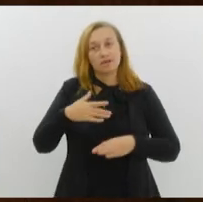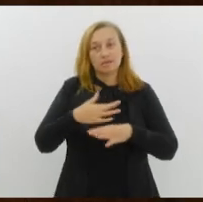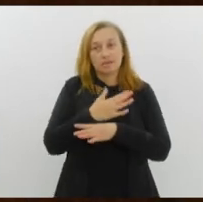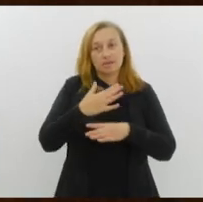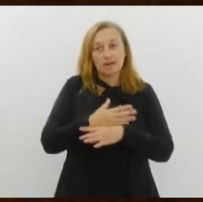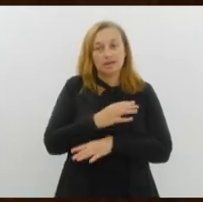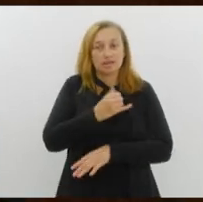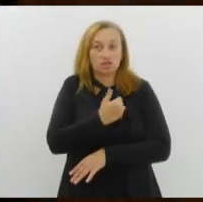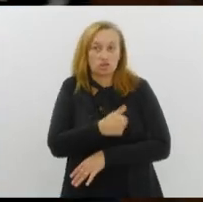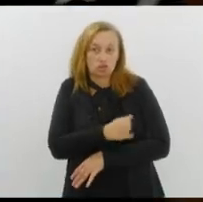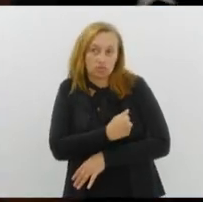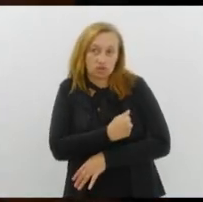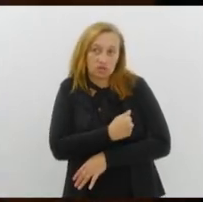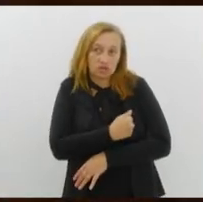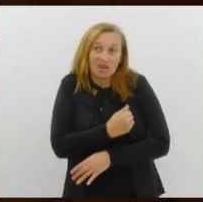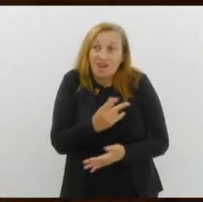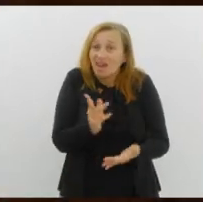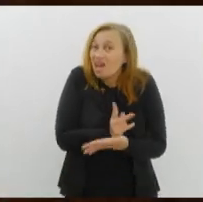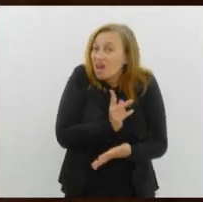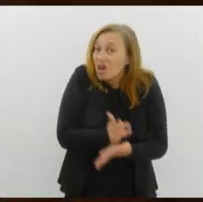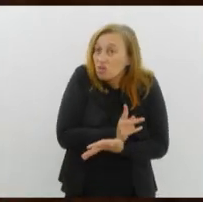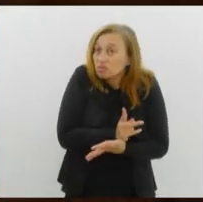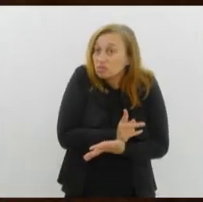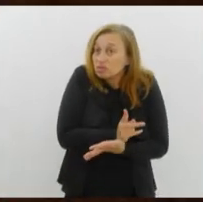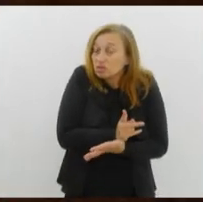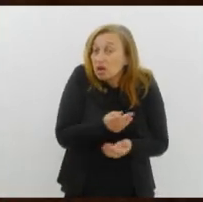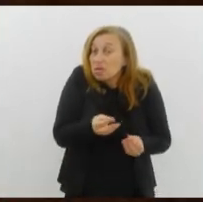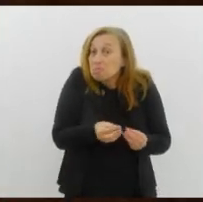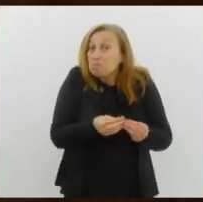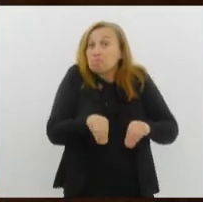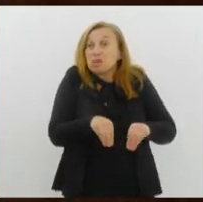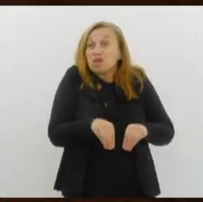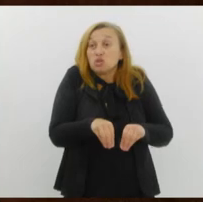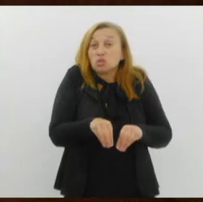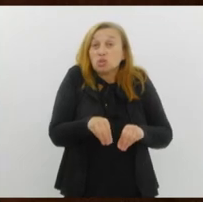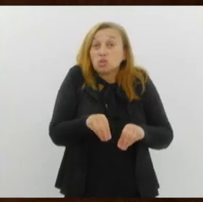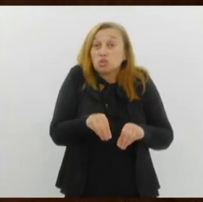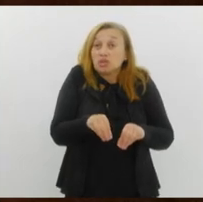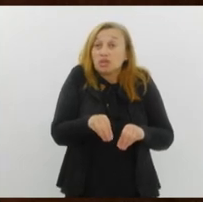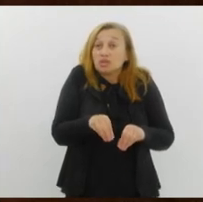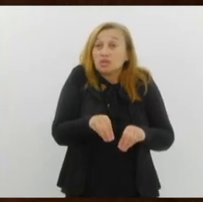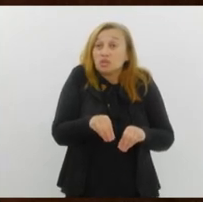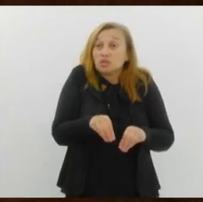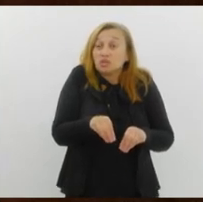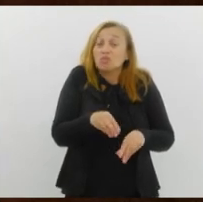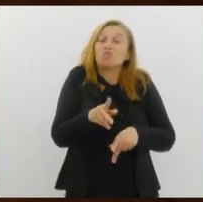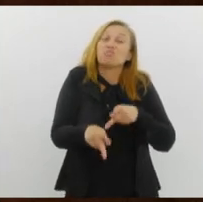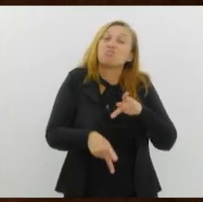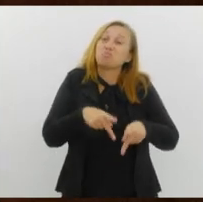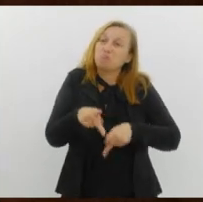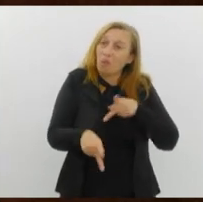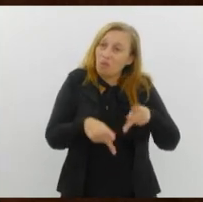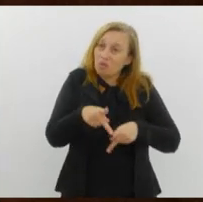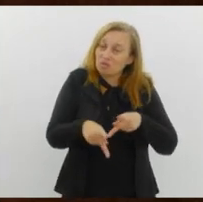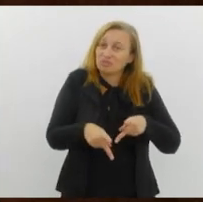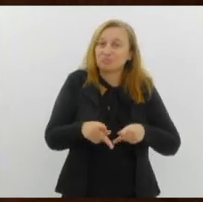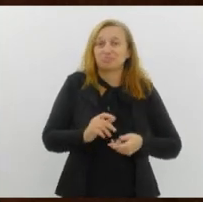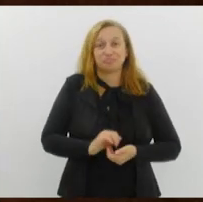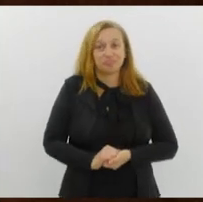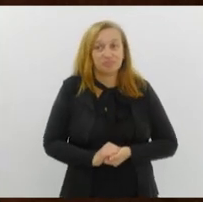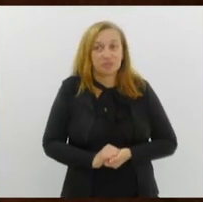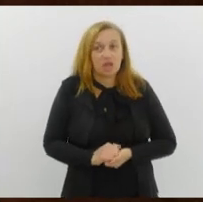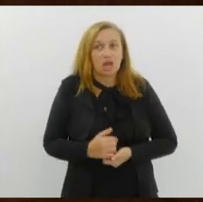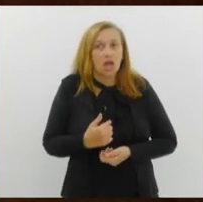Meriti. Irregularidades essas que estão afetando diretamente o povo de São João de Meriti.